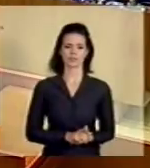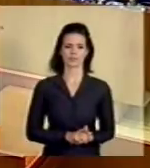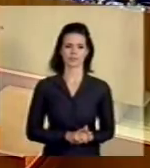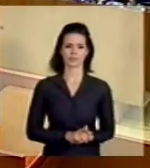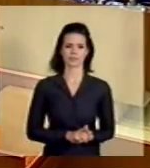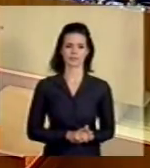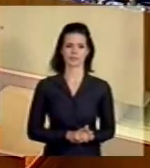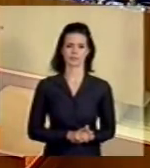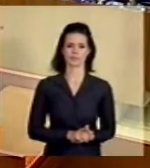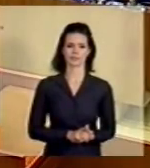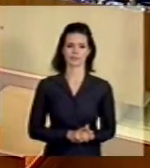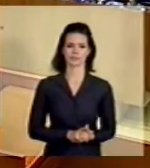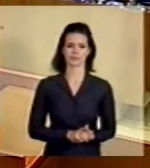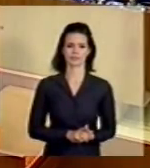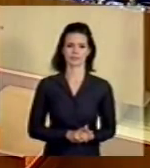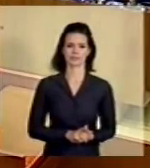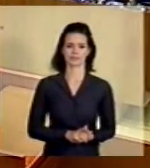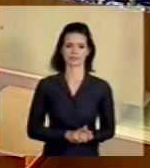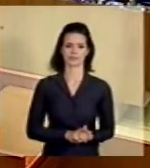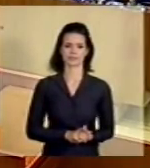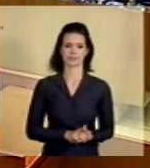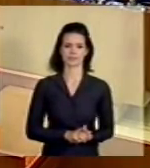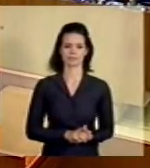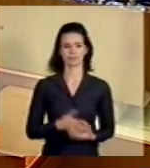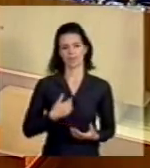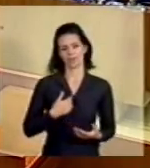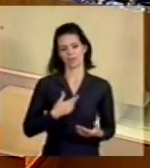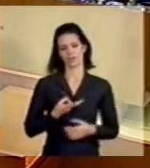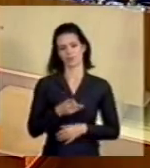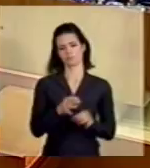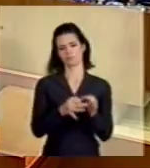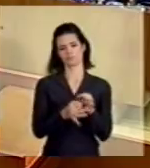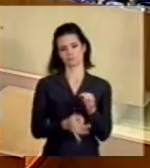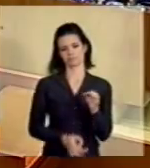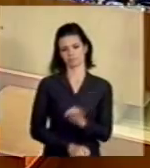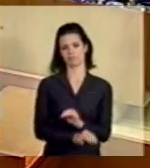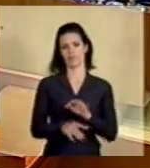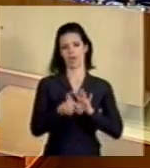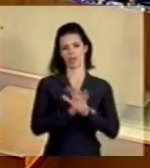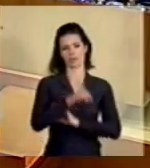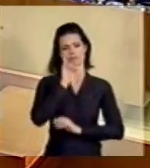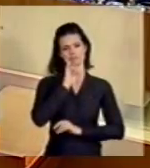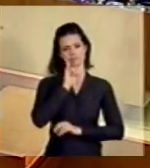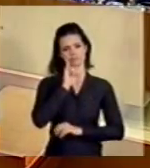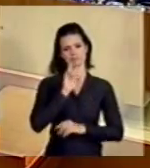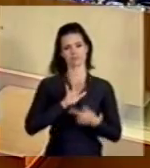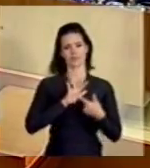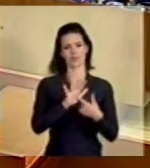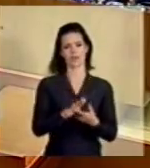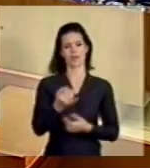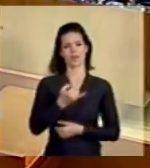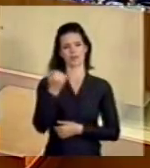fee. Conforme explica, bem, aí vou para a doutrina americana, que mostra a importância de